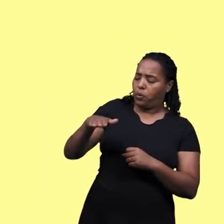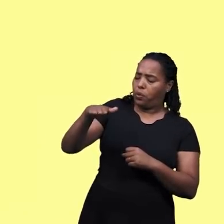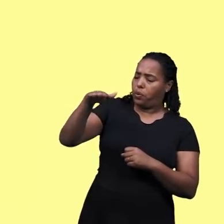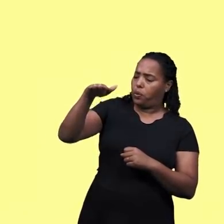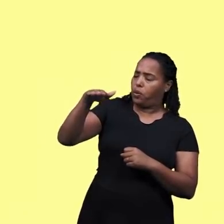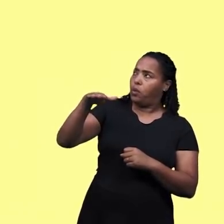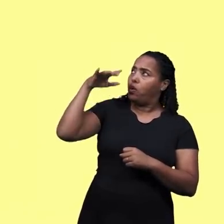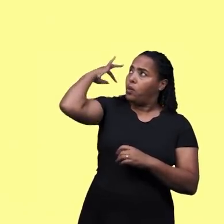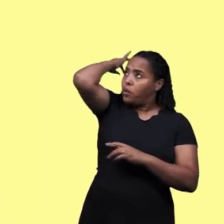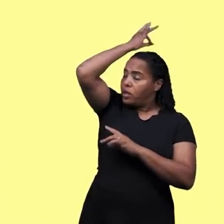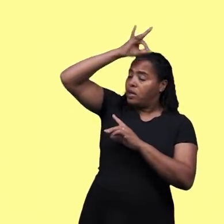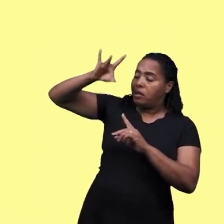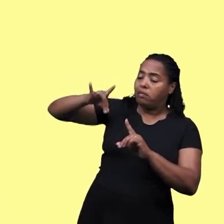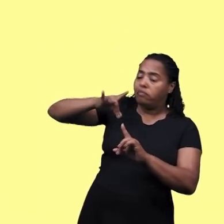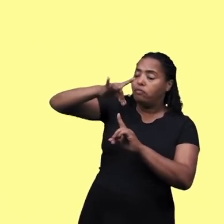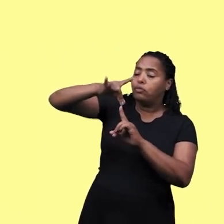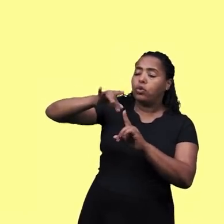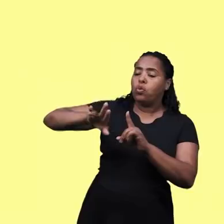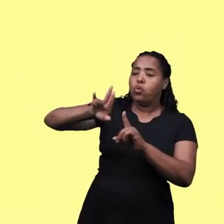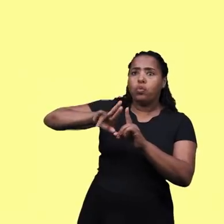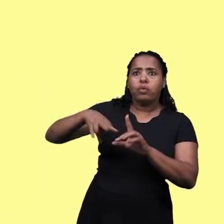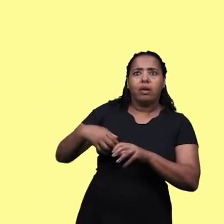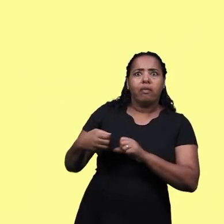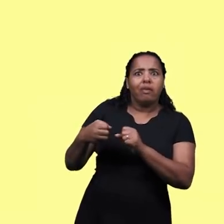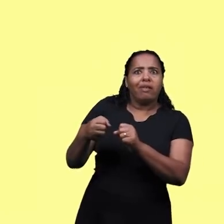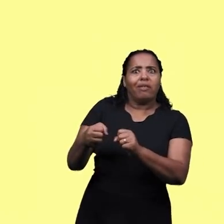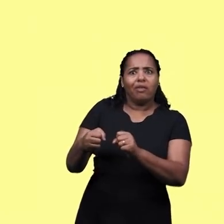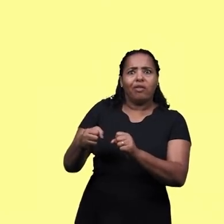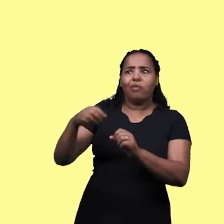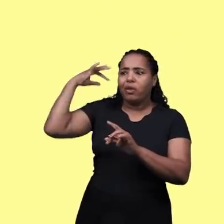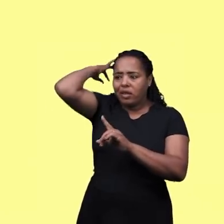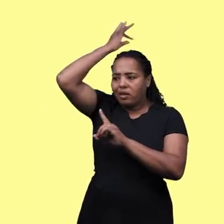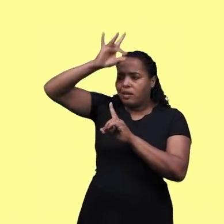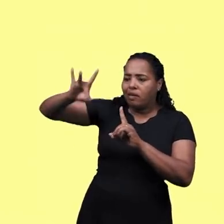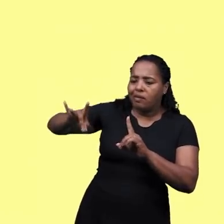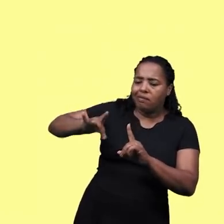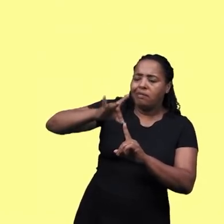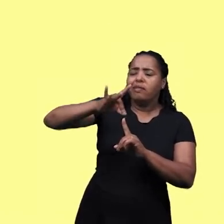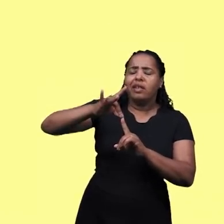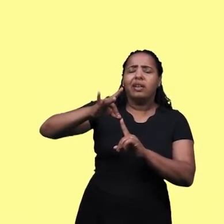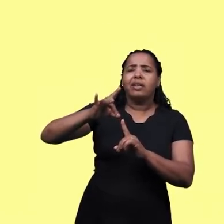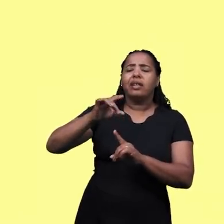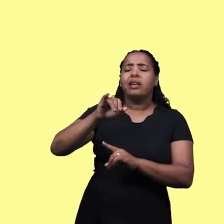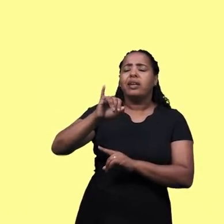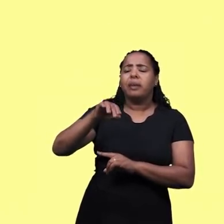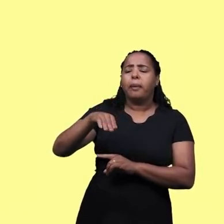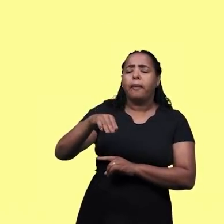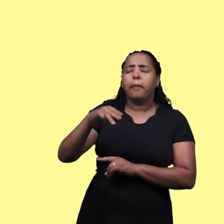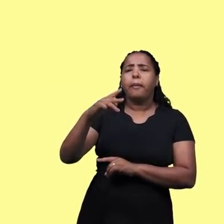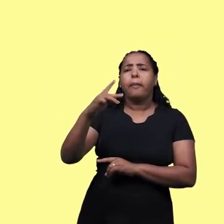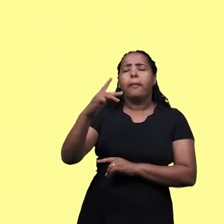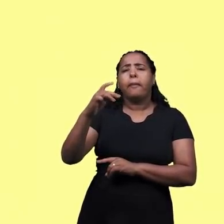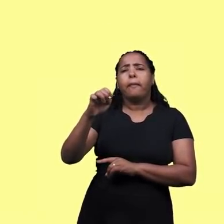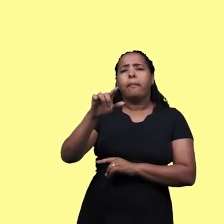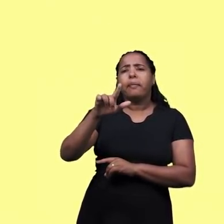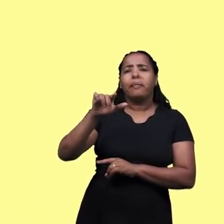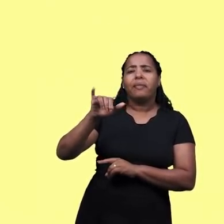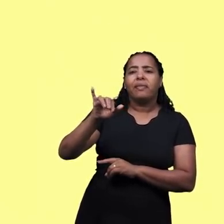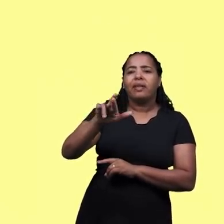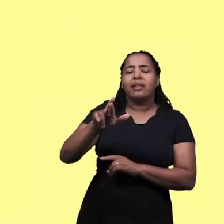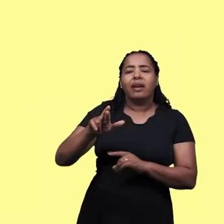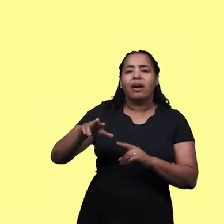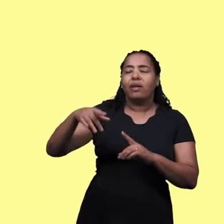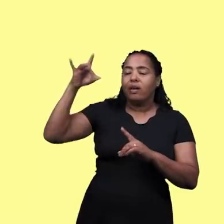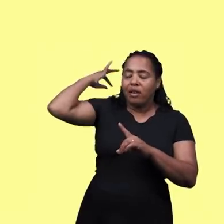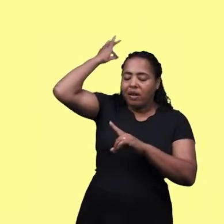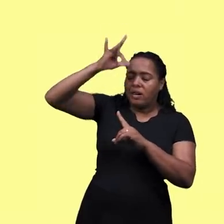Deus ia usando a sua vida com poder, ia impelindo Sansão. E o que é impelir? Impelir é levar alguém